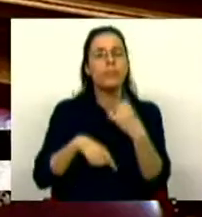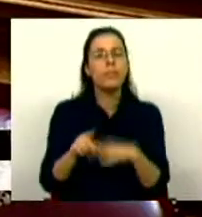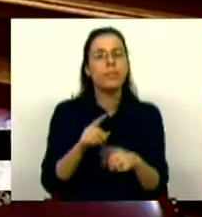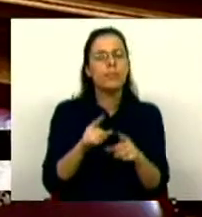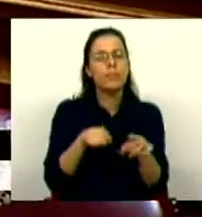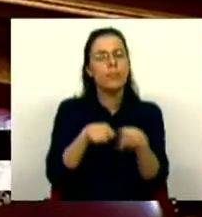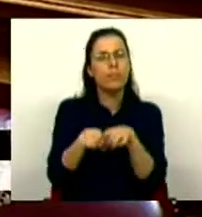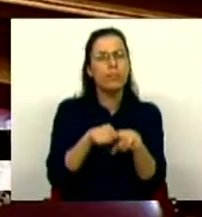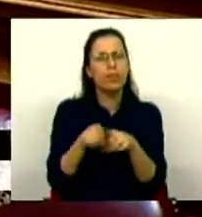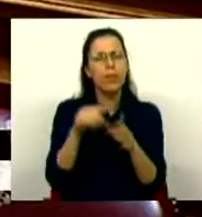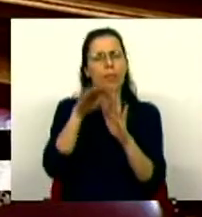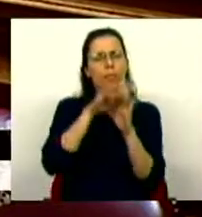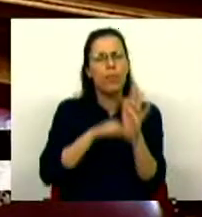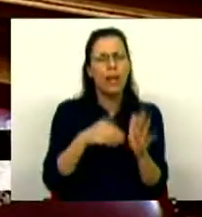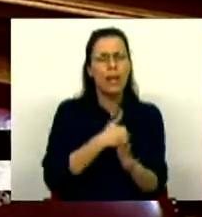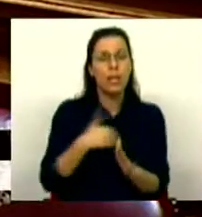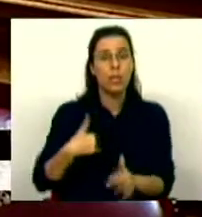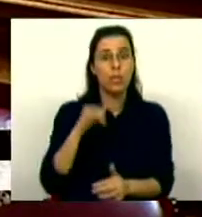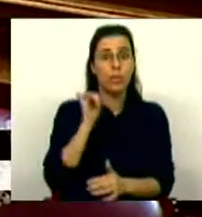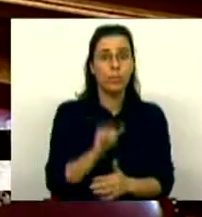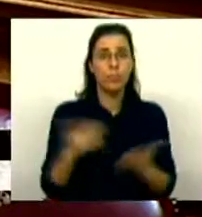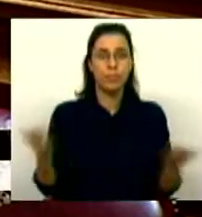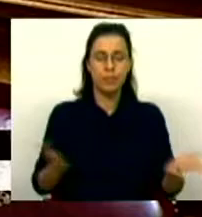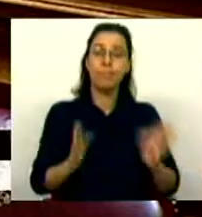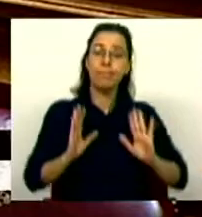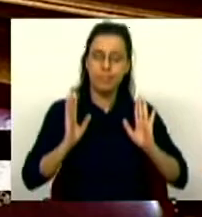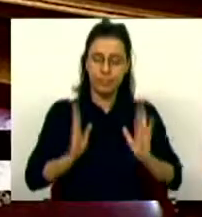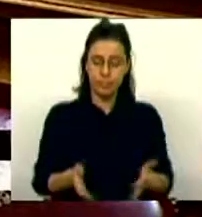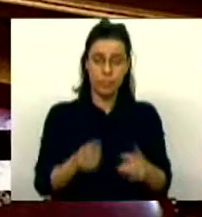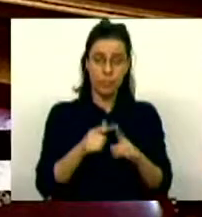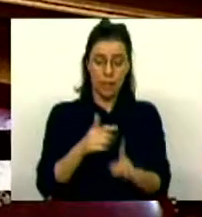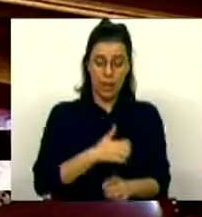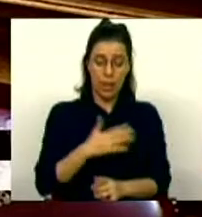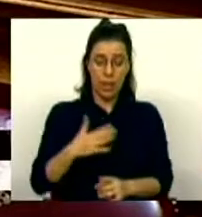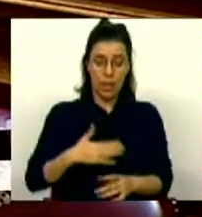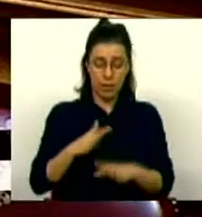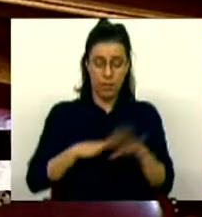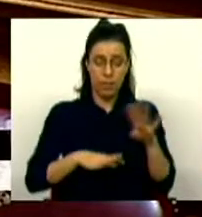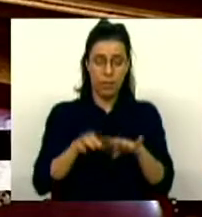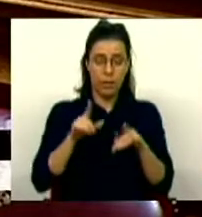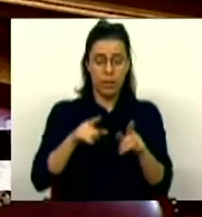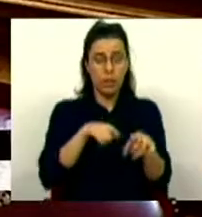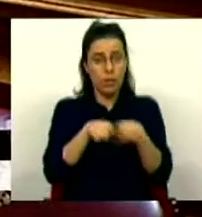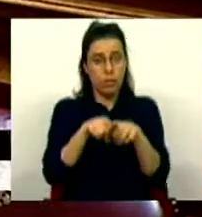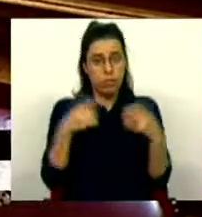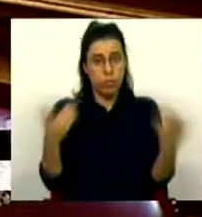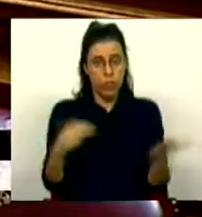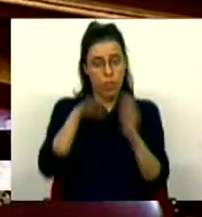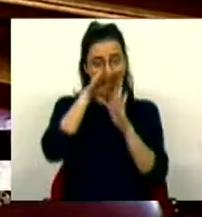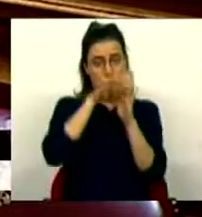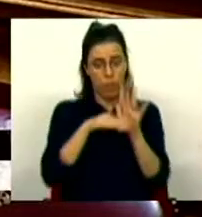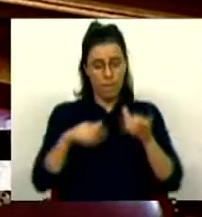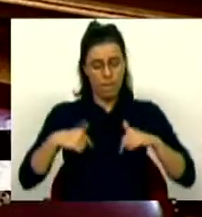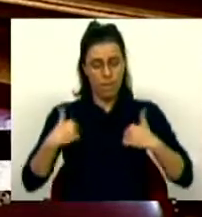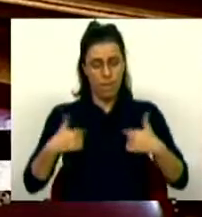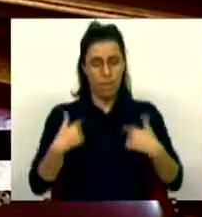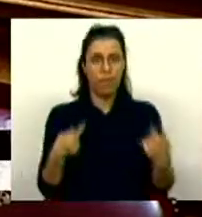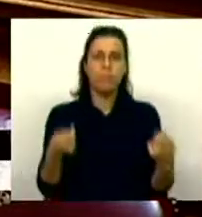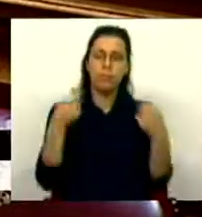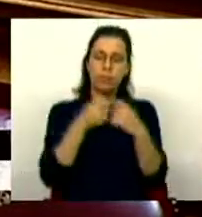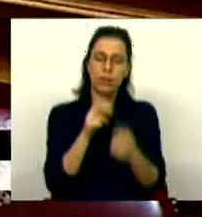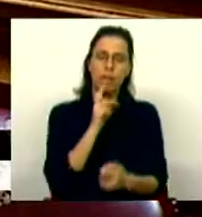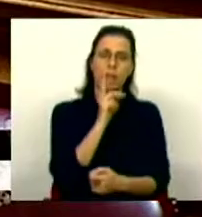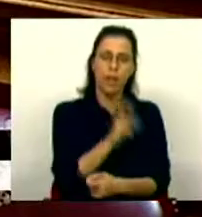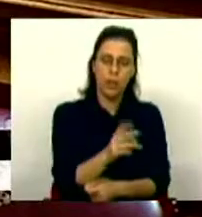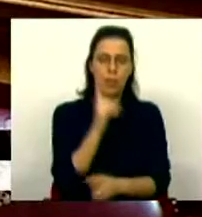as políticas e os programas de saúde. Devem, por isso, ser estas entidades a operacionalizar estas políticas e estes programas, adequando a